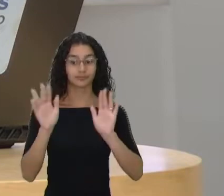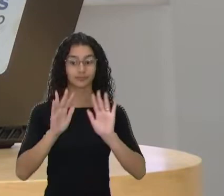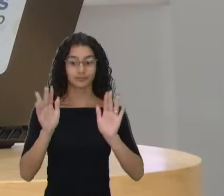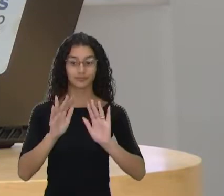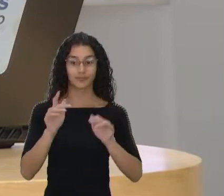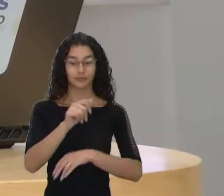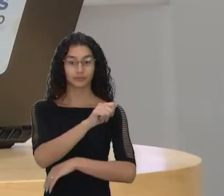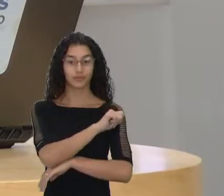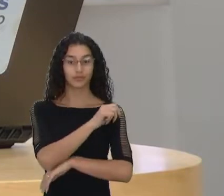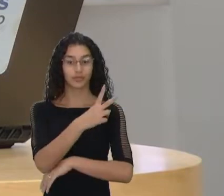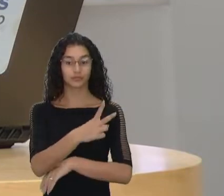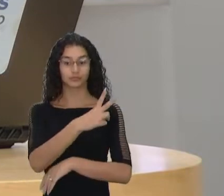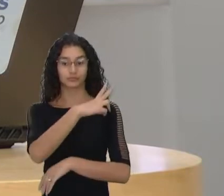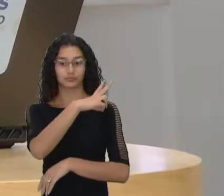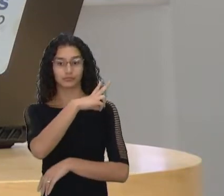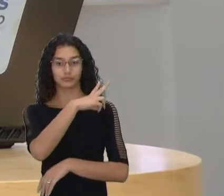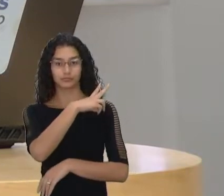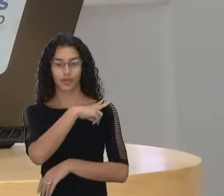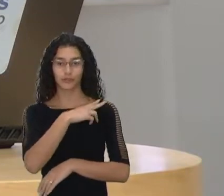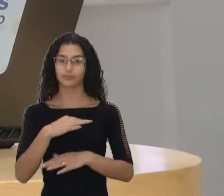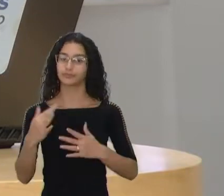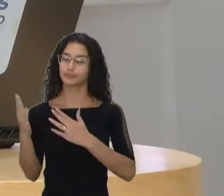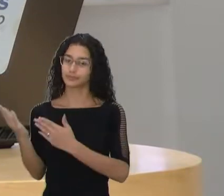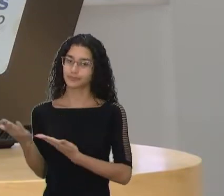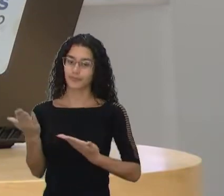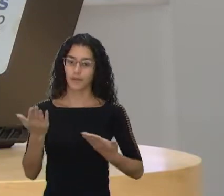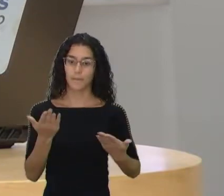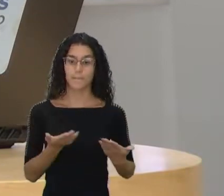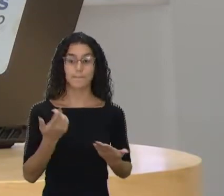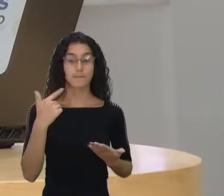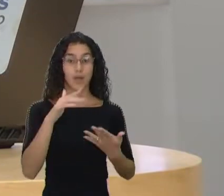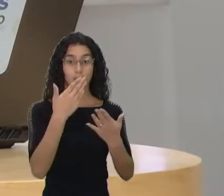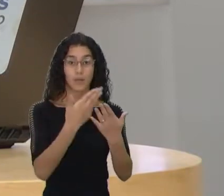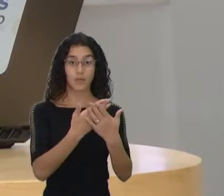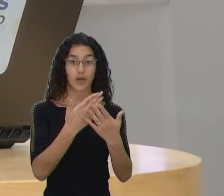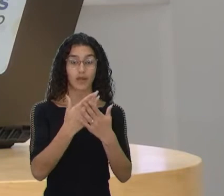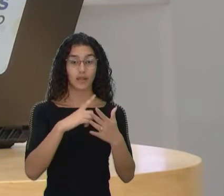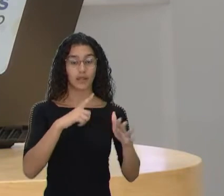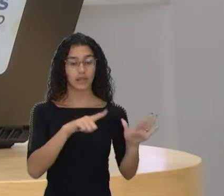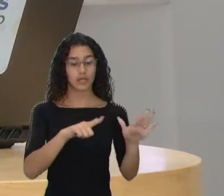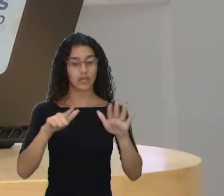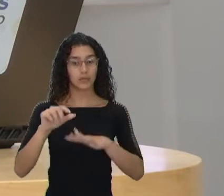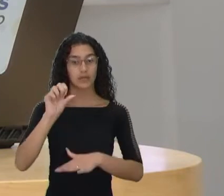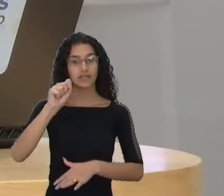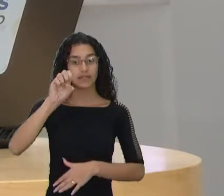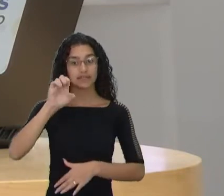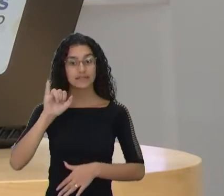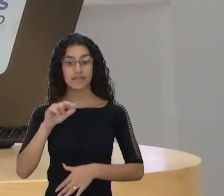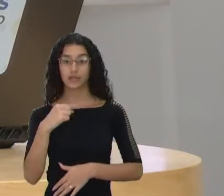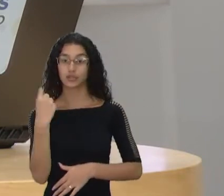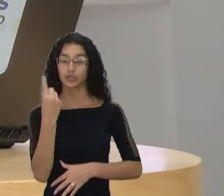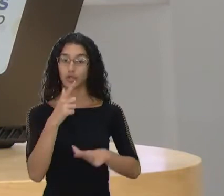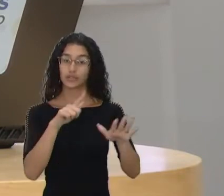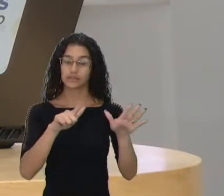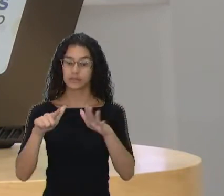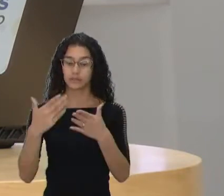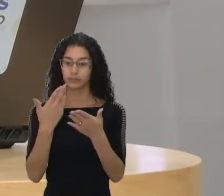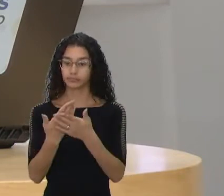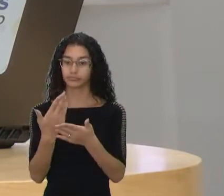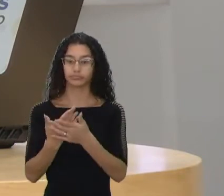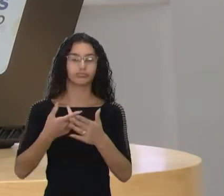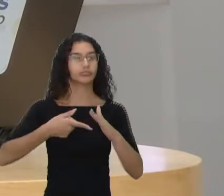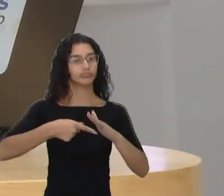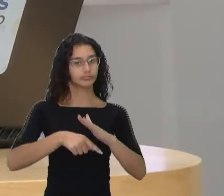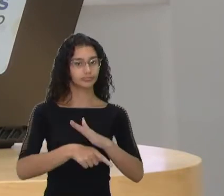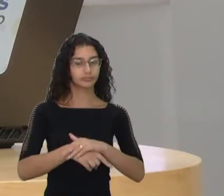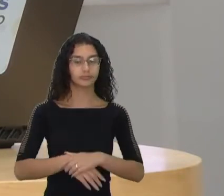Olá, estudantes da segunda série, sejam bem-vindos a mais uma aula aí da semana SEI. A gente está na semana de estudos